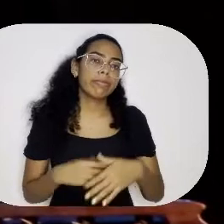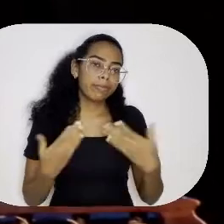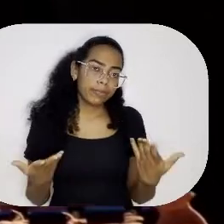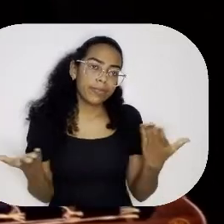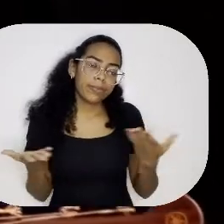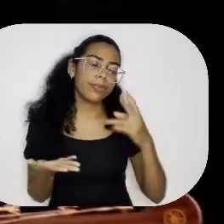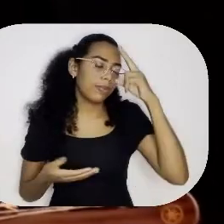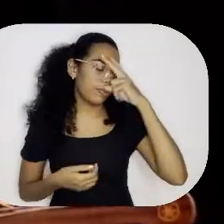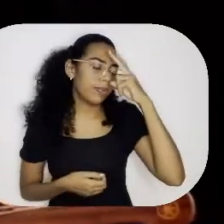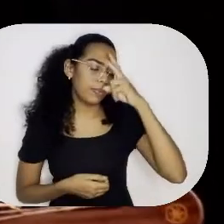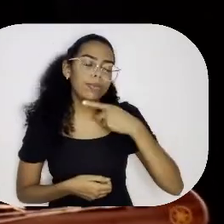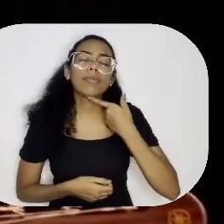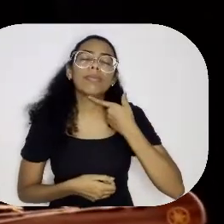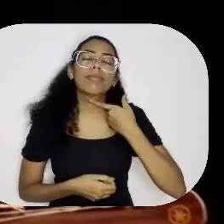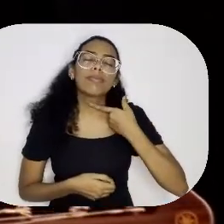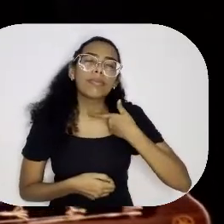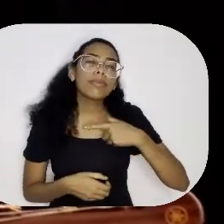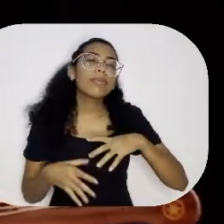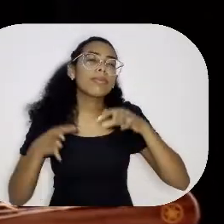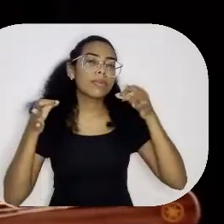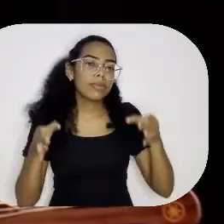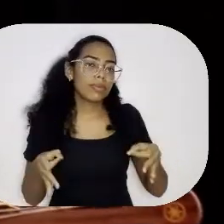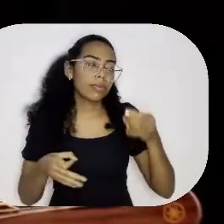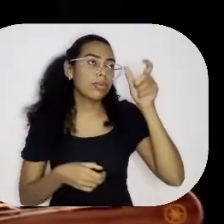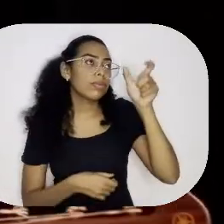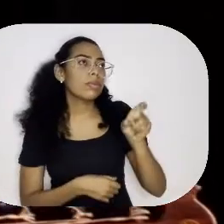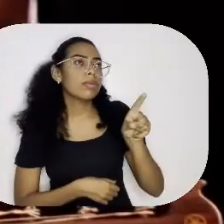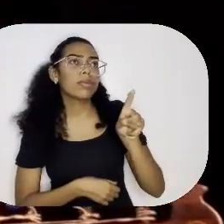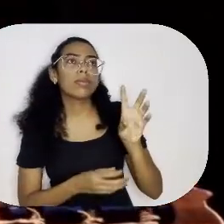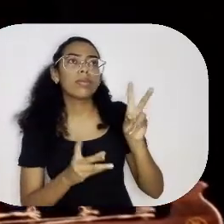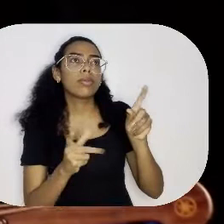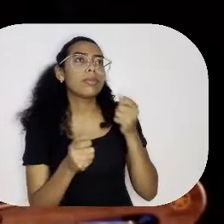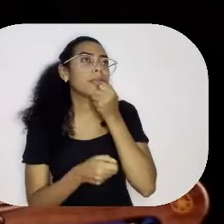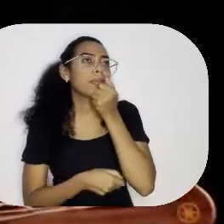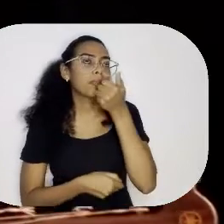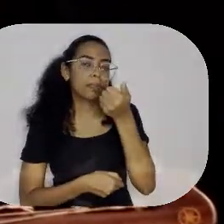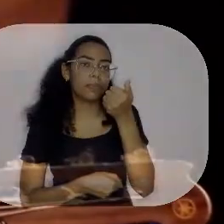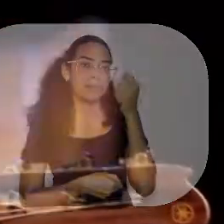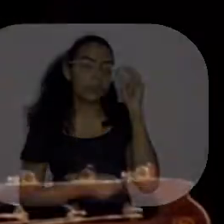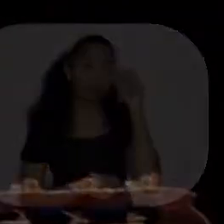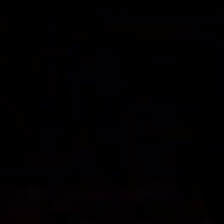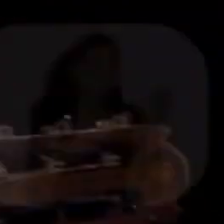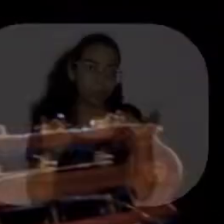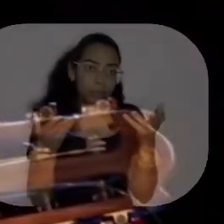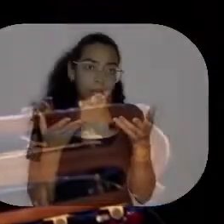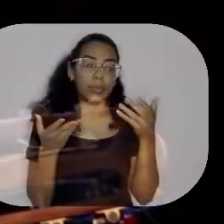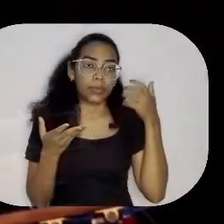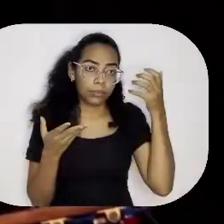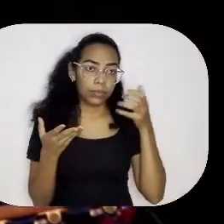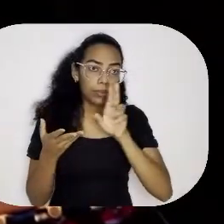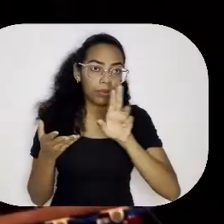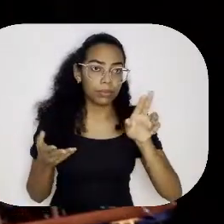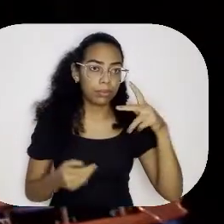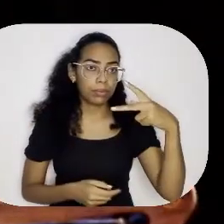nossa lembrança, né? A nossa, nosso desejo, nossa certeza que eles estão bem, estão encantados. Nós vamos fazer uma